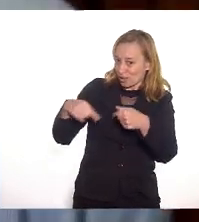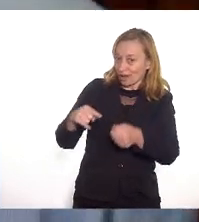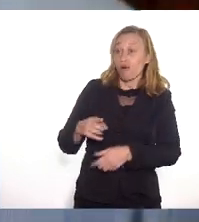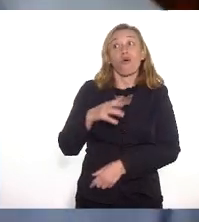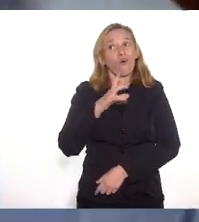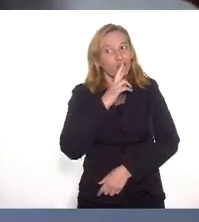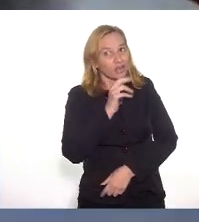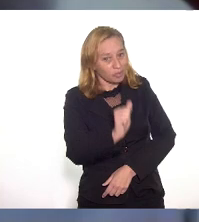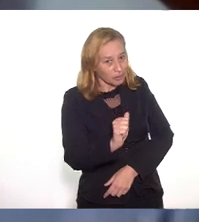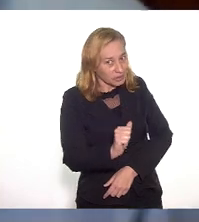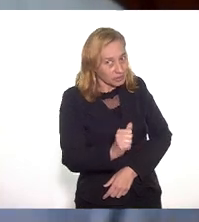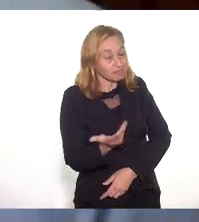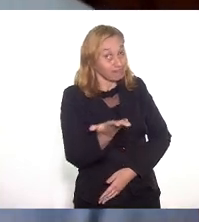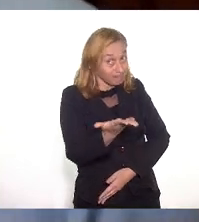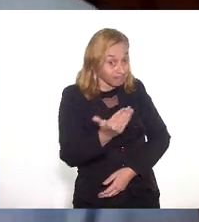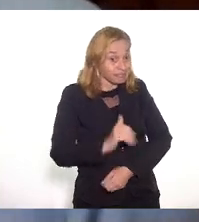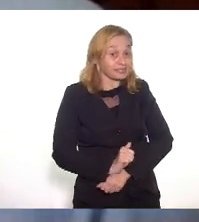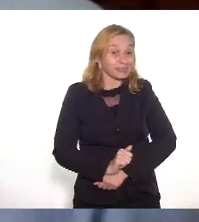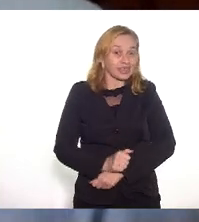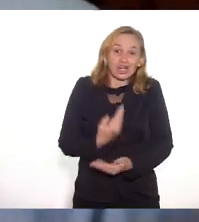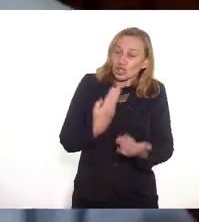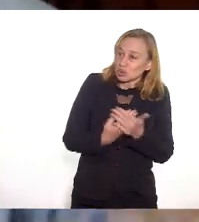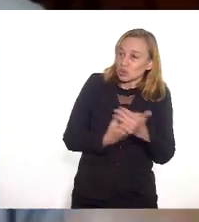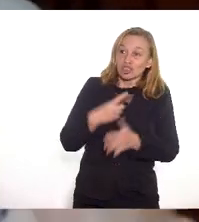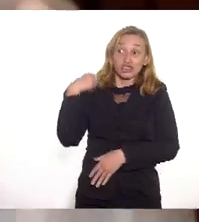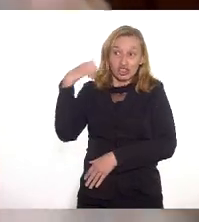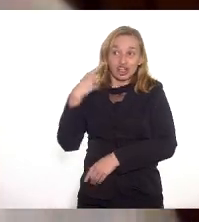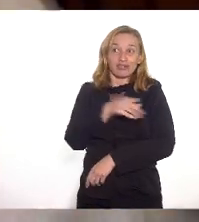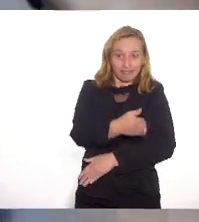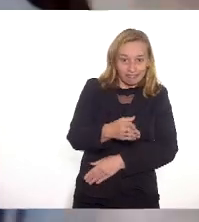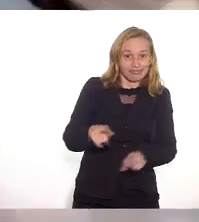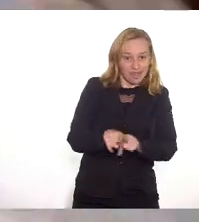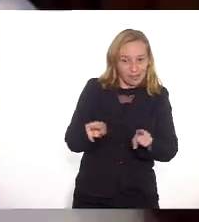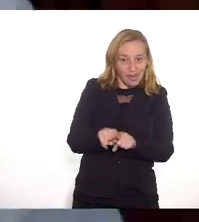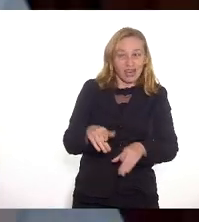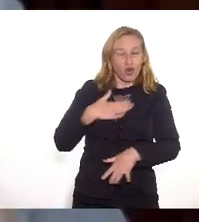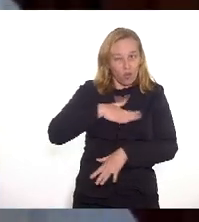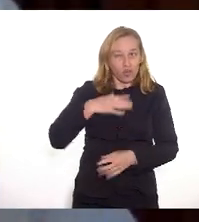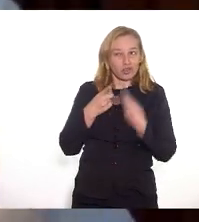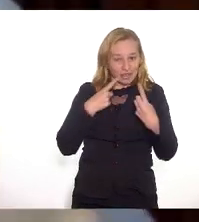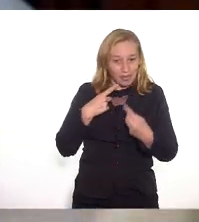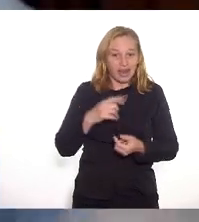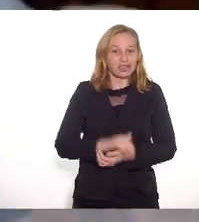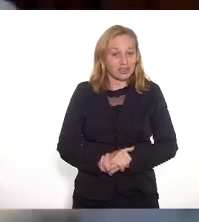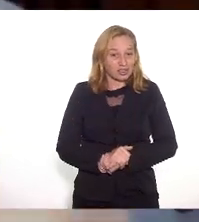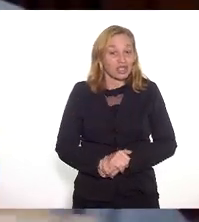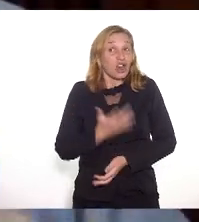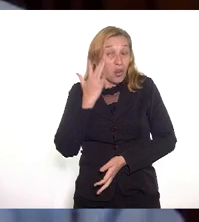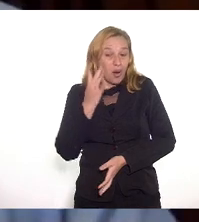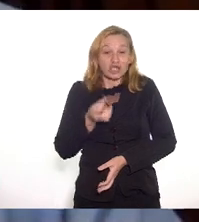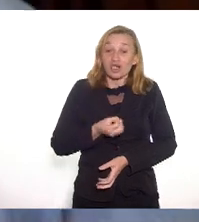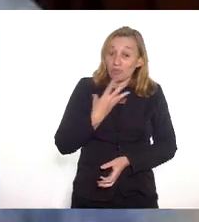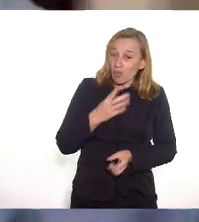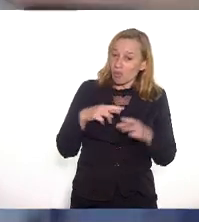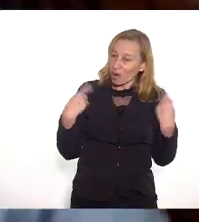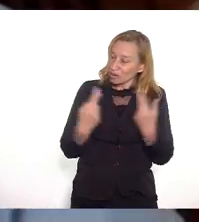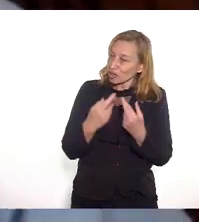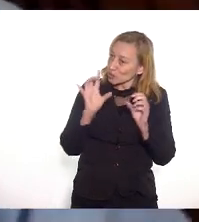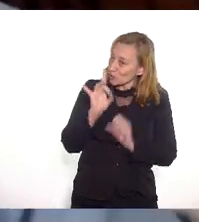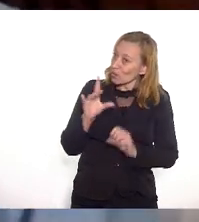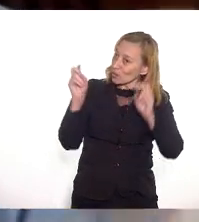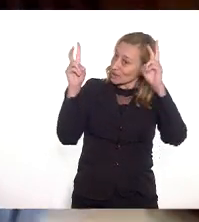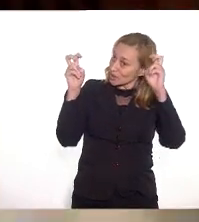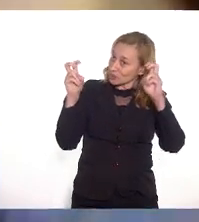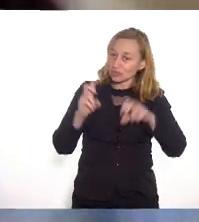Amorim é um grande estudante do direito também, mas eu gosto desse debate. Eu acho que vale a pena uma reunião só disso, porque